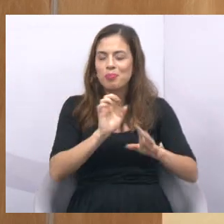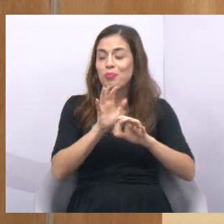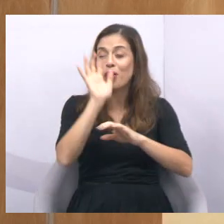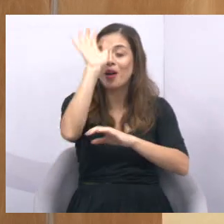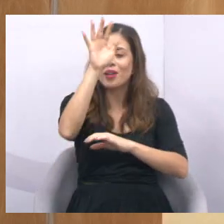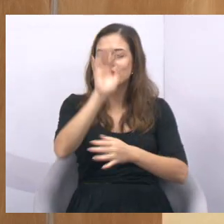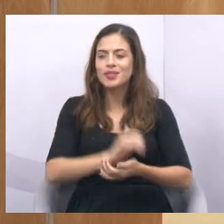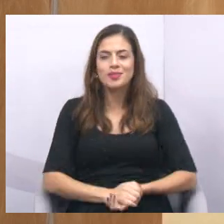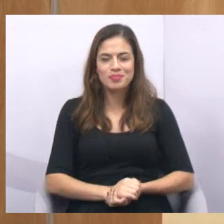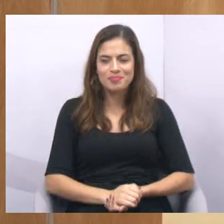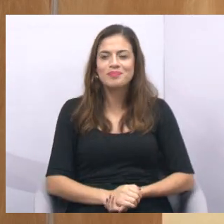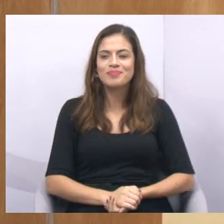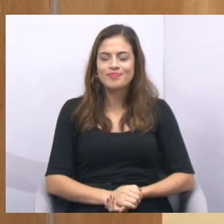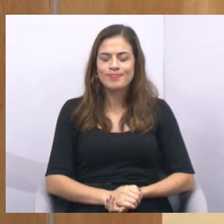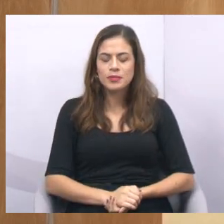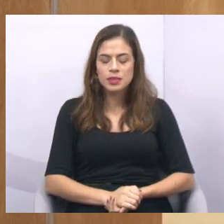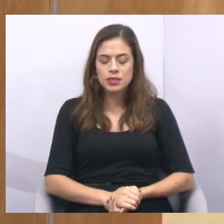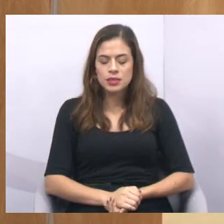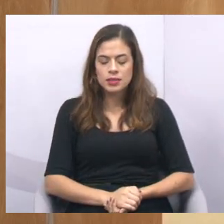mesmo.